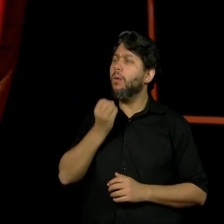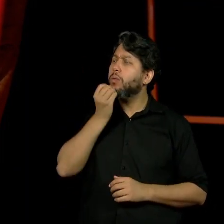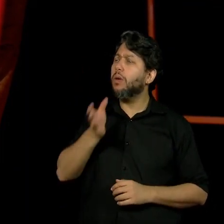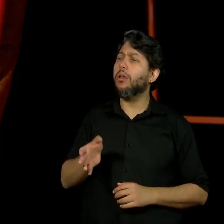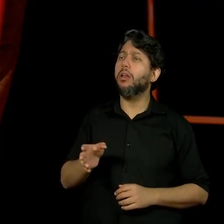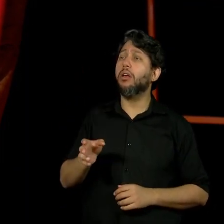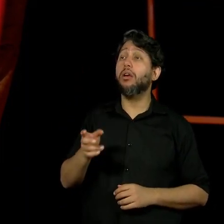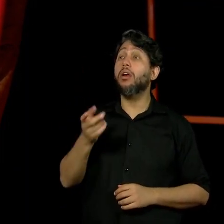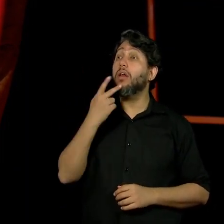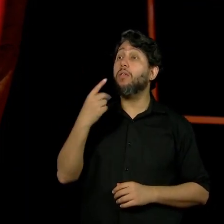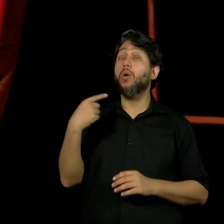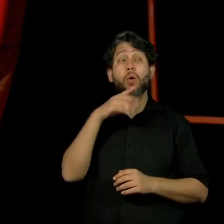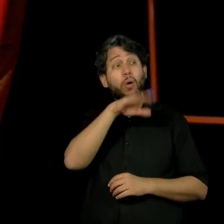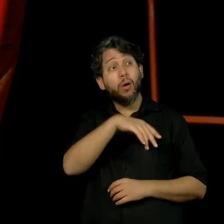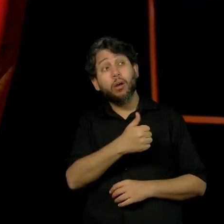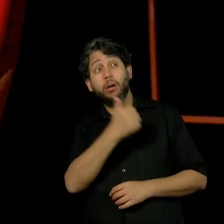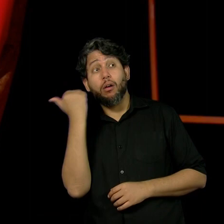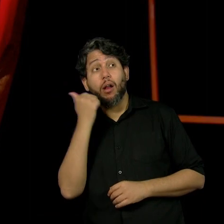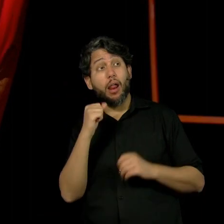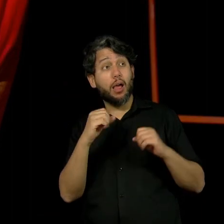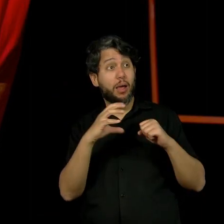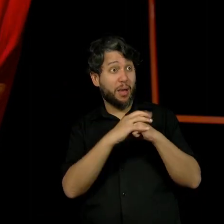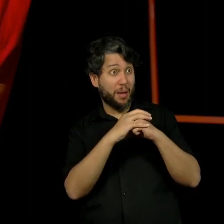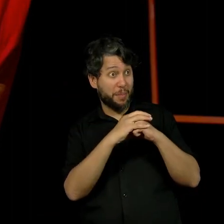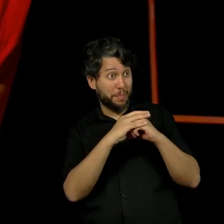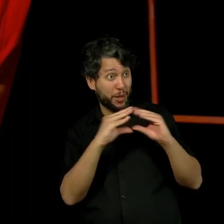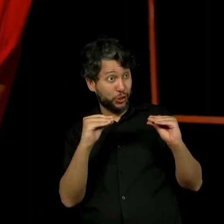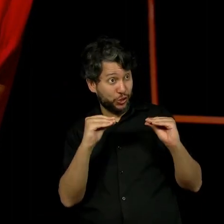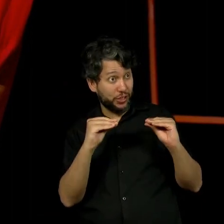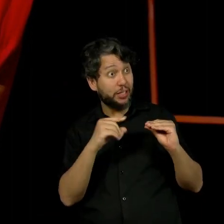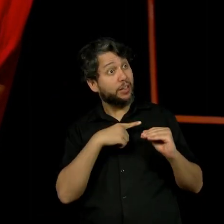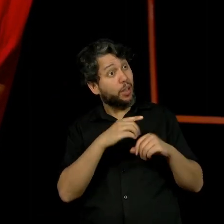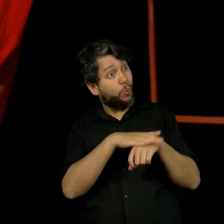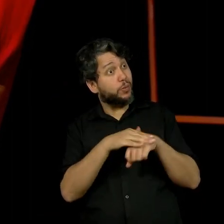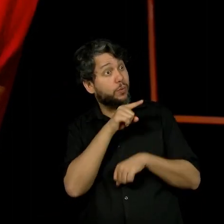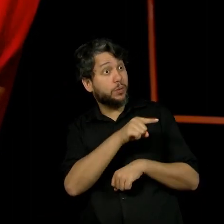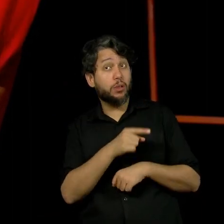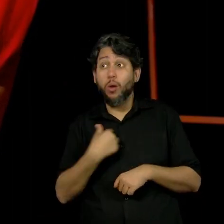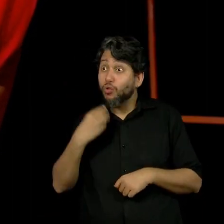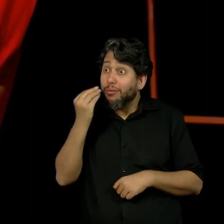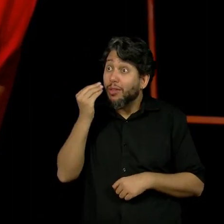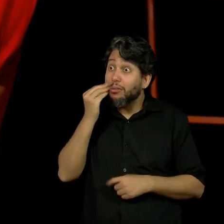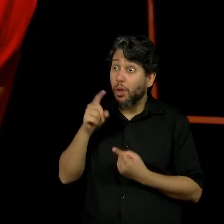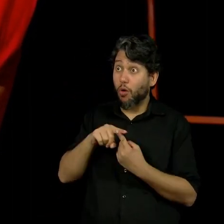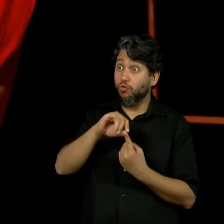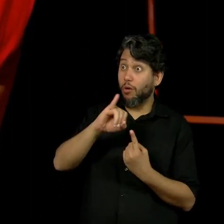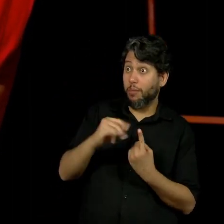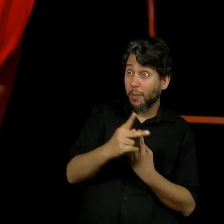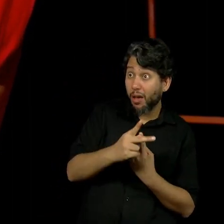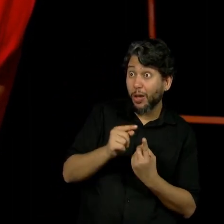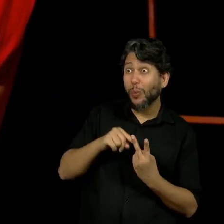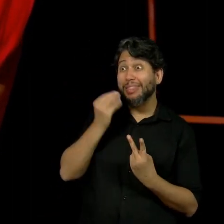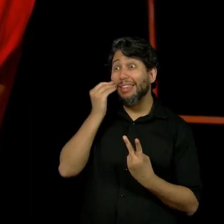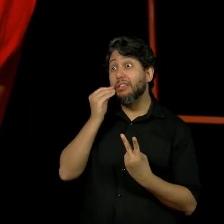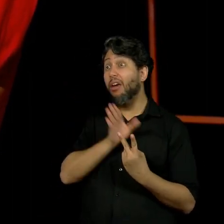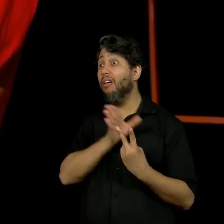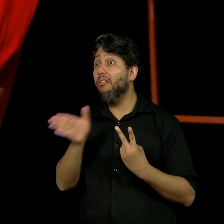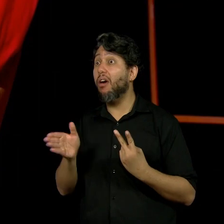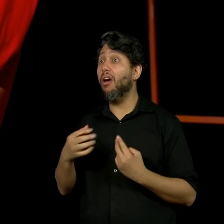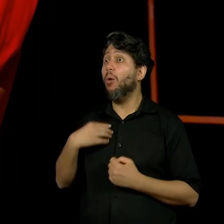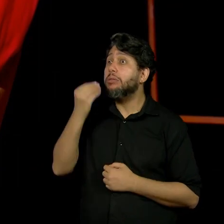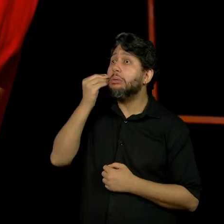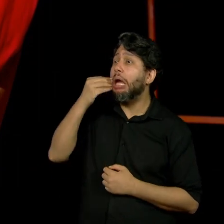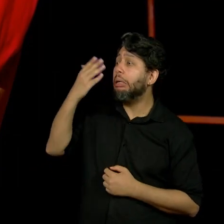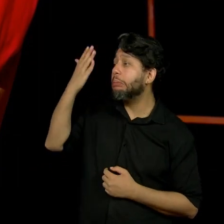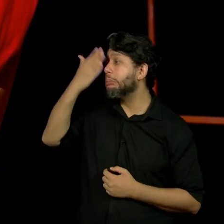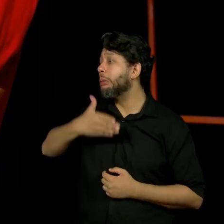Bandeirantes, querem falar com você na Bandeirantes. Mas eu tinha tentado entrar na Bandeirantes como segundo emprego, além da Jovem Pan, e cheguei lá, fiz o teste na